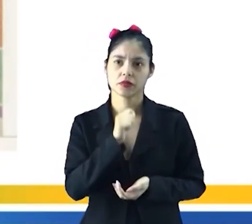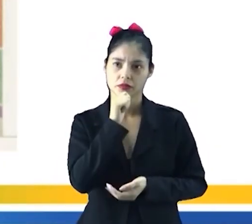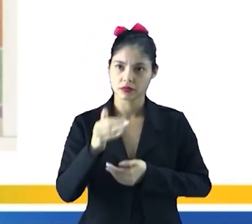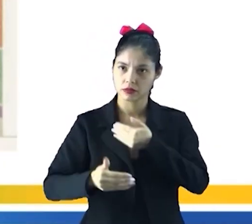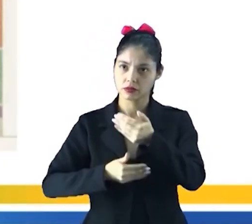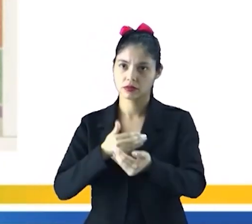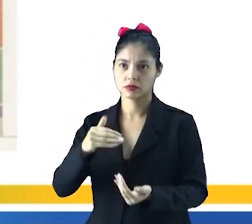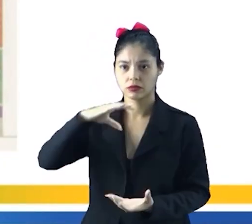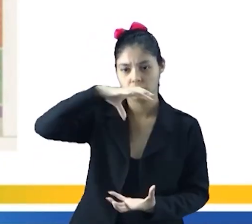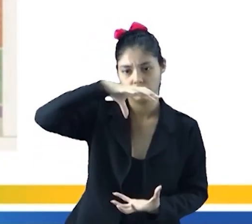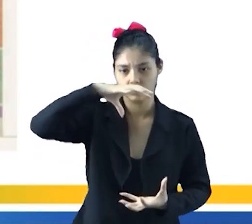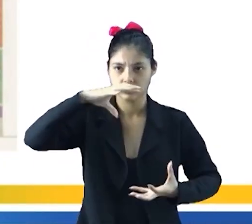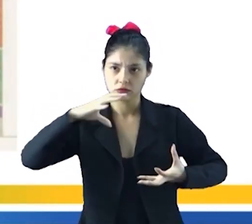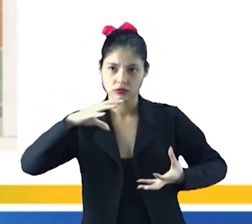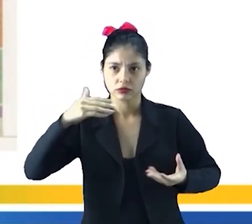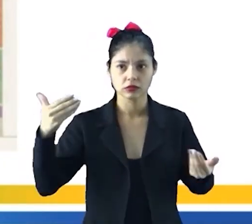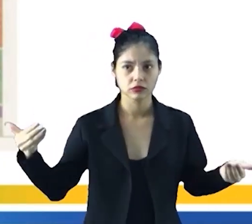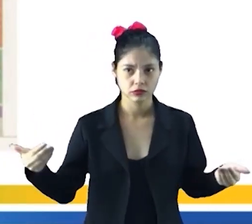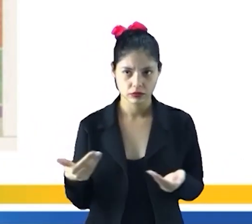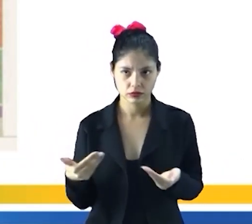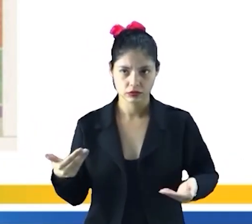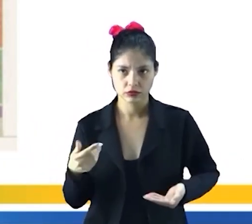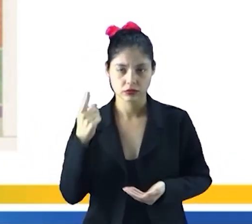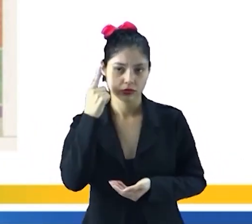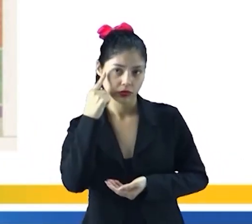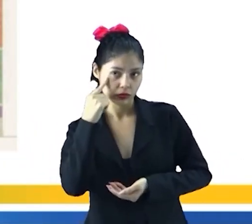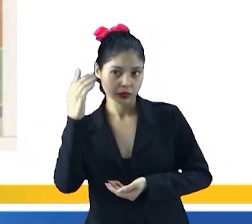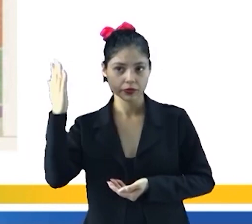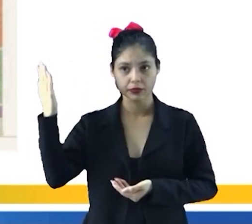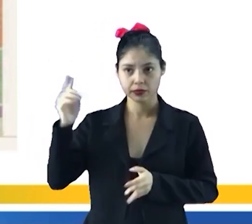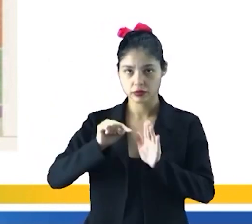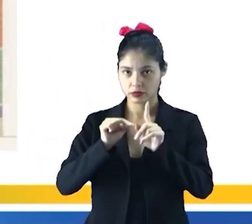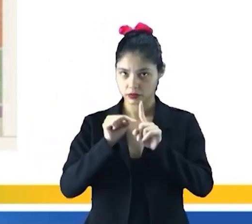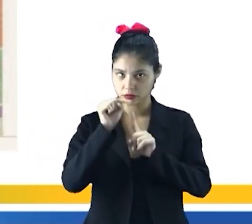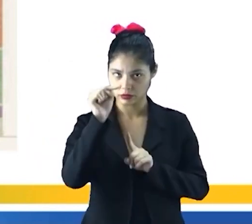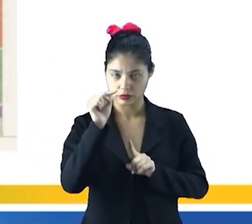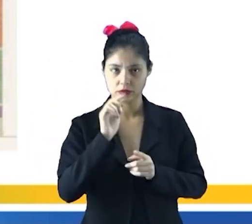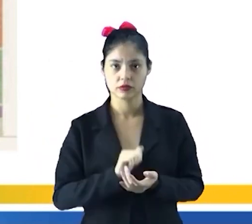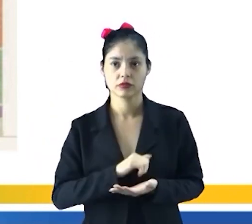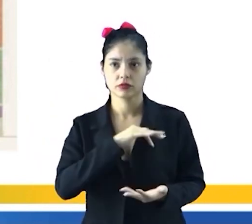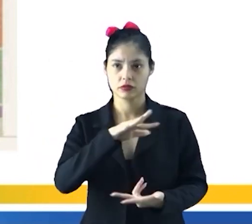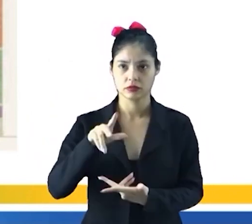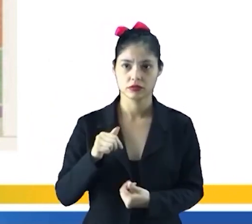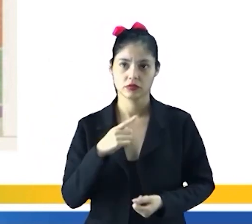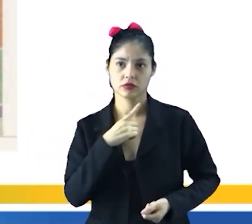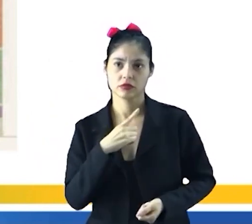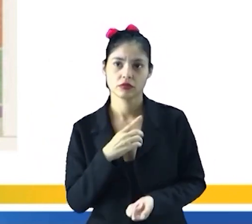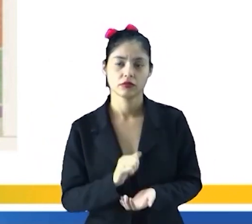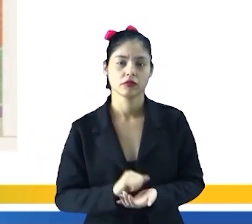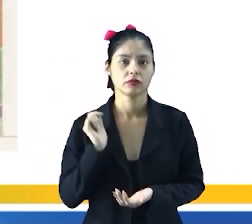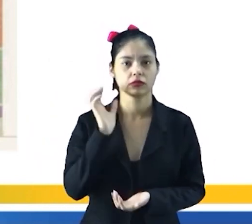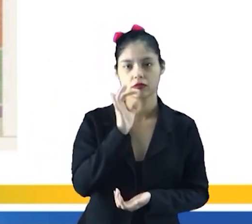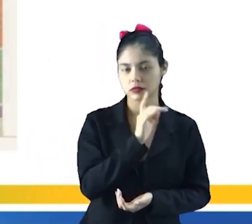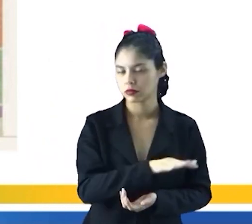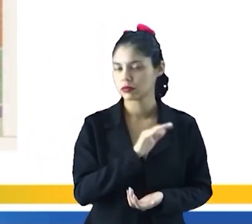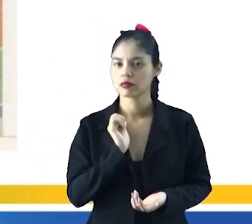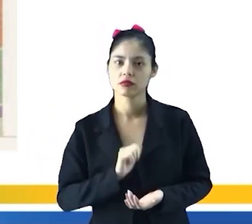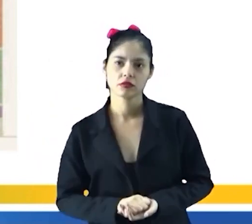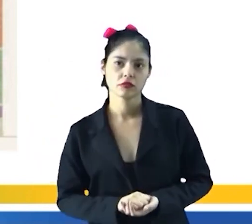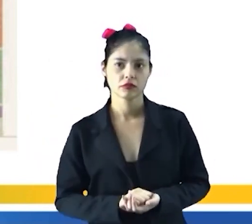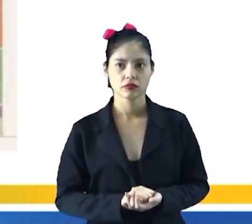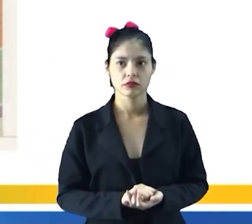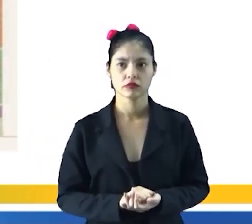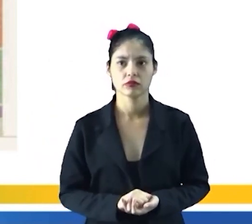ao longo do globo atual. Então, nós vamos ver as zonas de temperatura da Terra, e aí você tem zonas temperadas, zonas